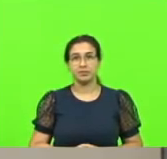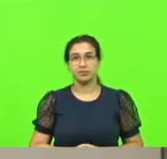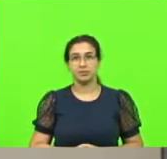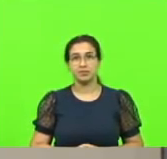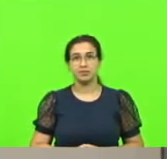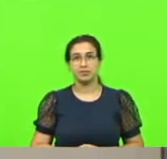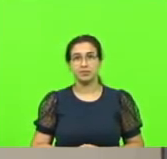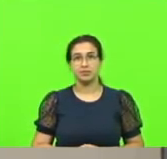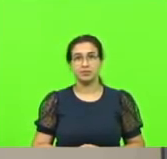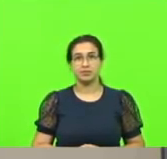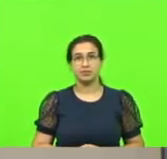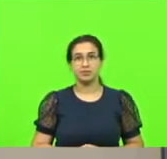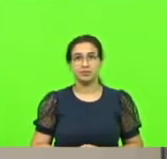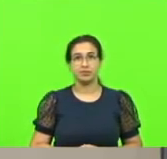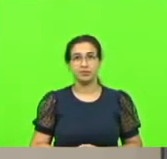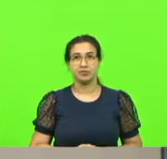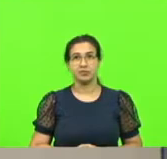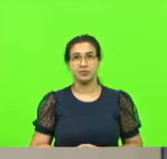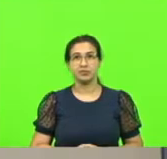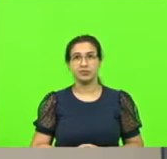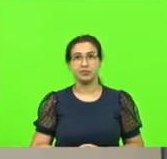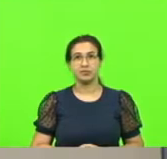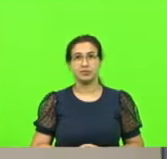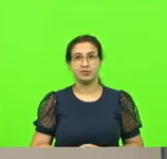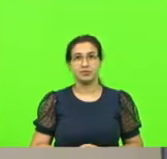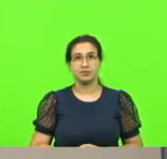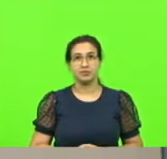por gentileza.